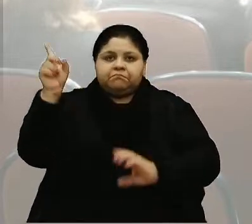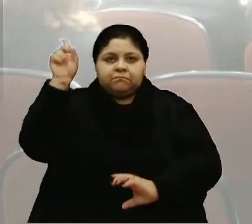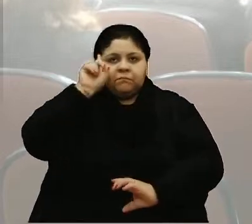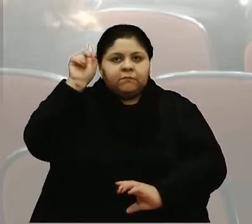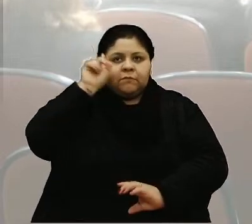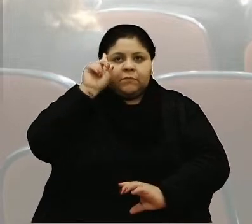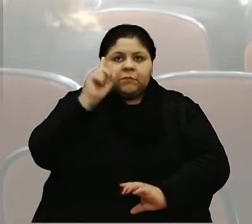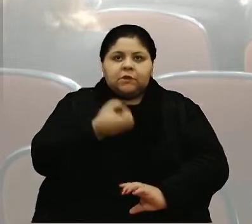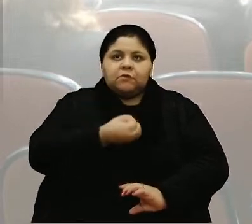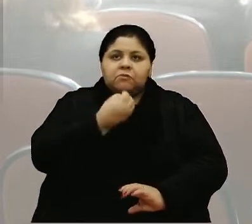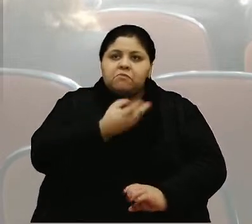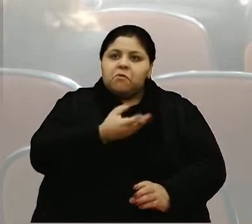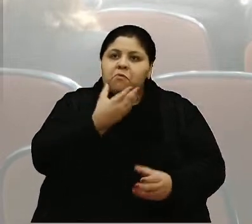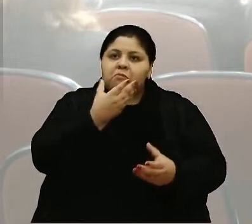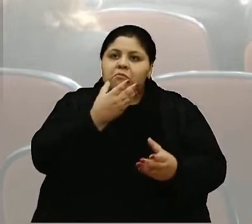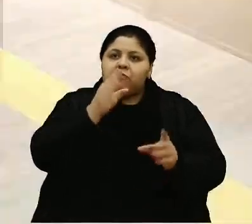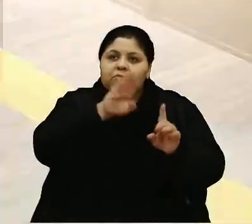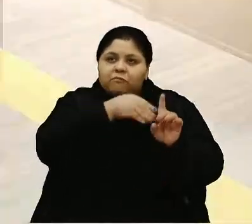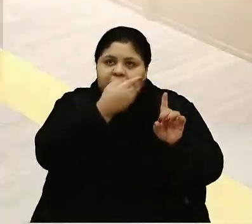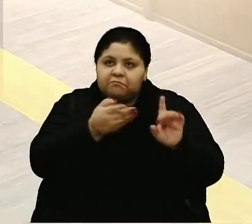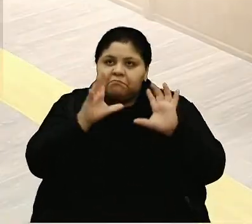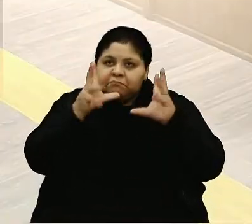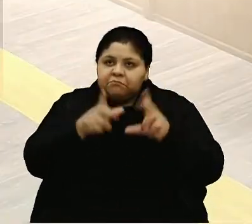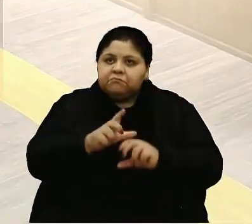Um bom Prêmio Caxias a todos.